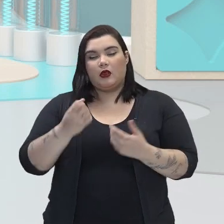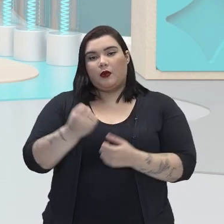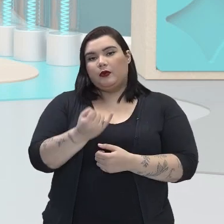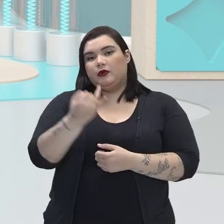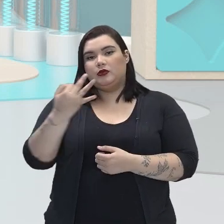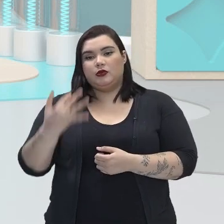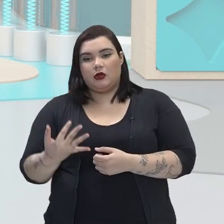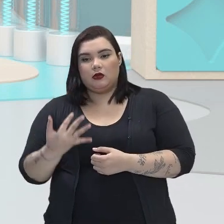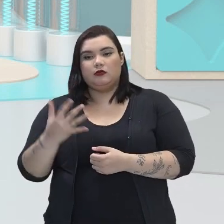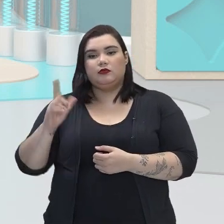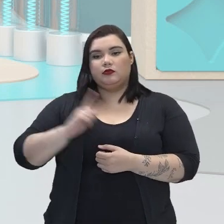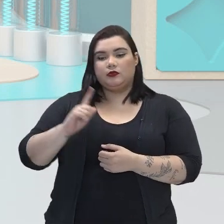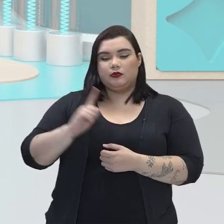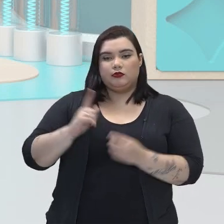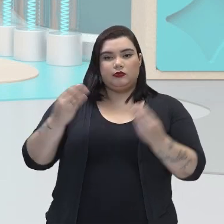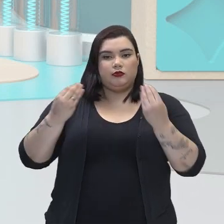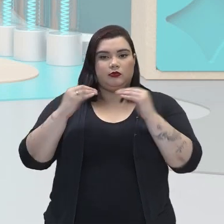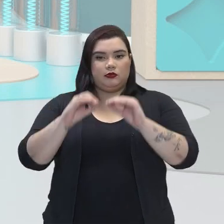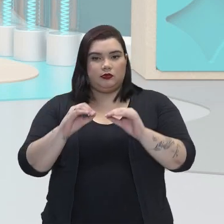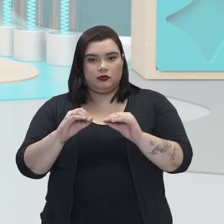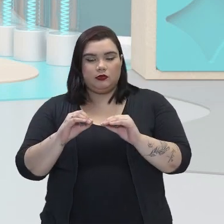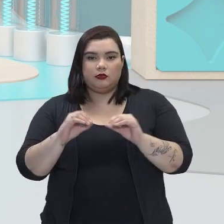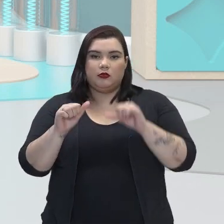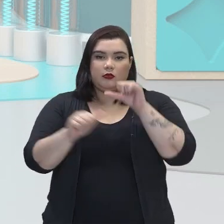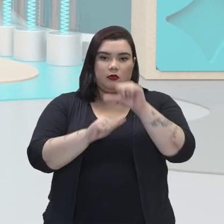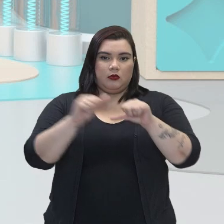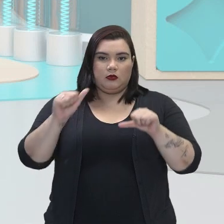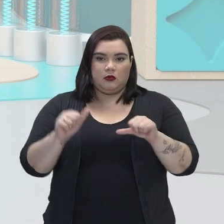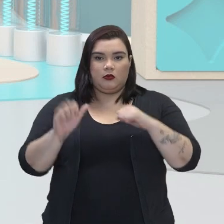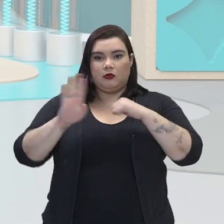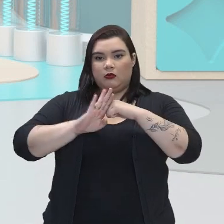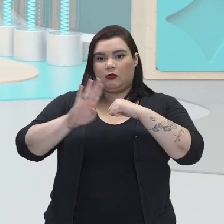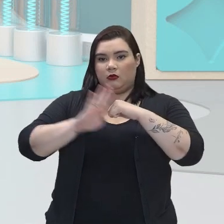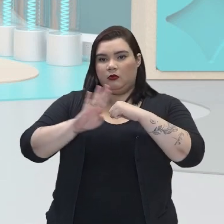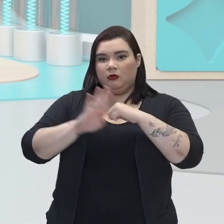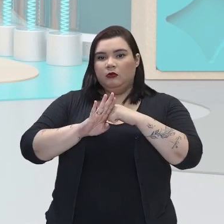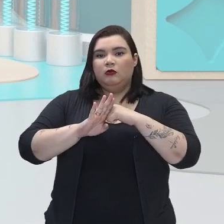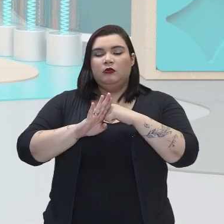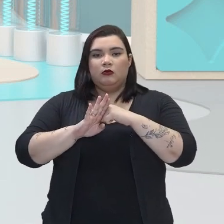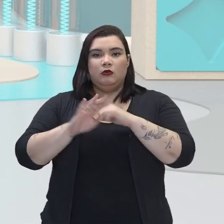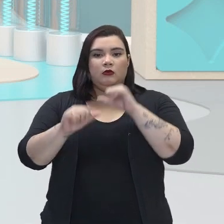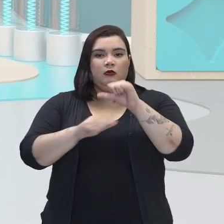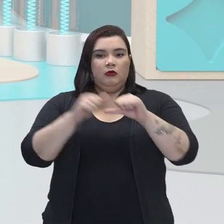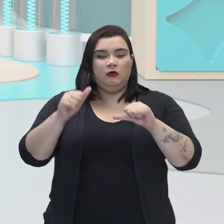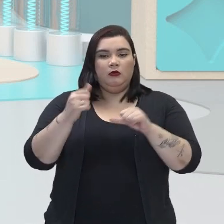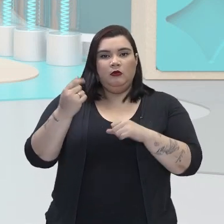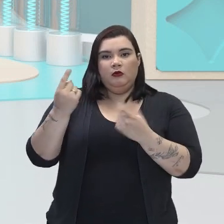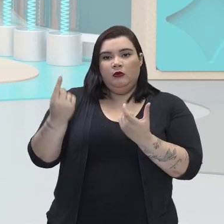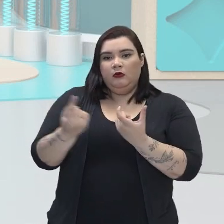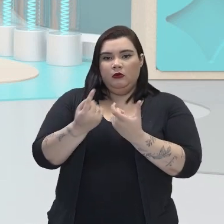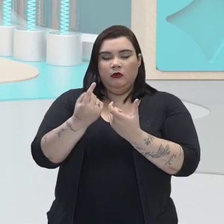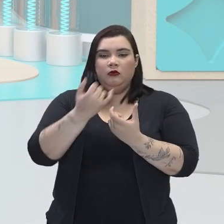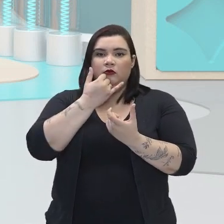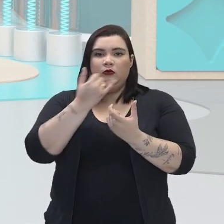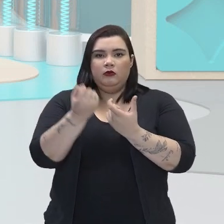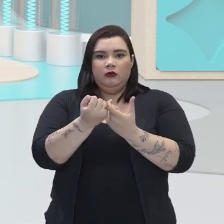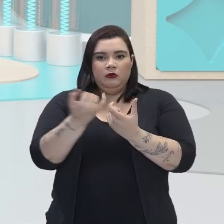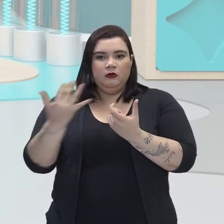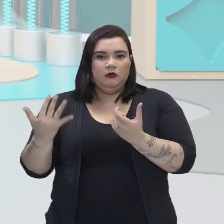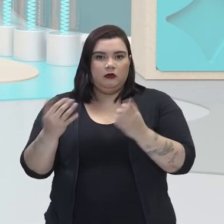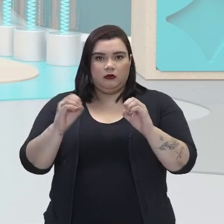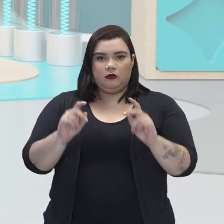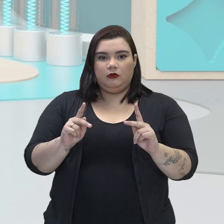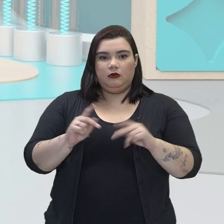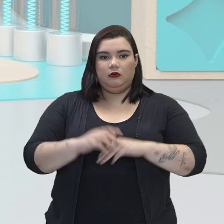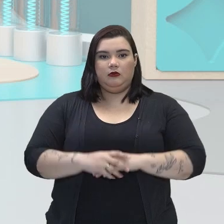quantificando, colocando ali um numeral e transformando o substantivo para o singular, para o plural, ok? Vamos para o